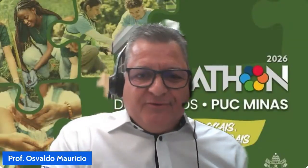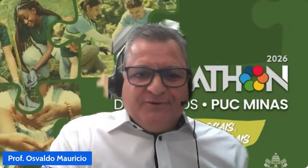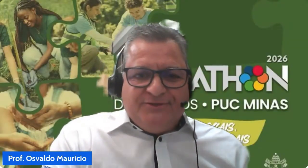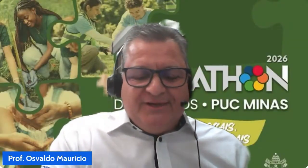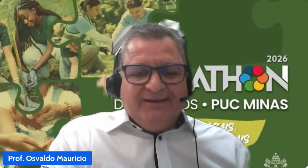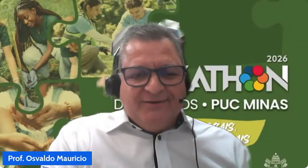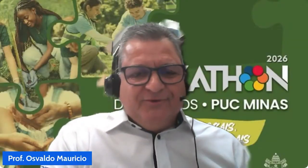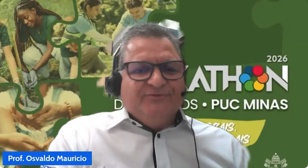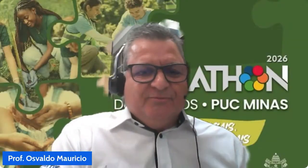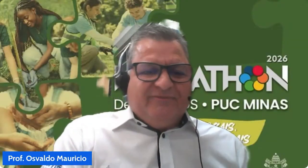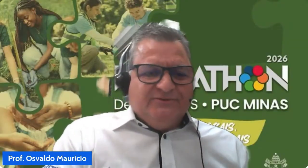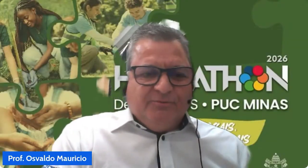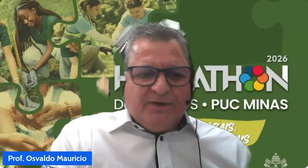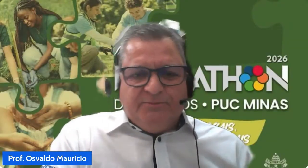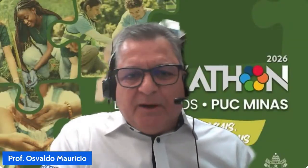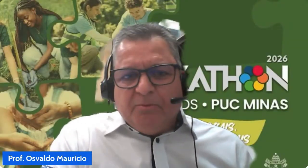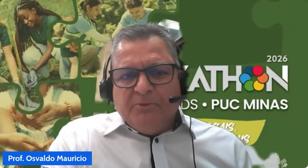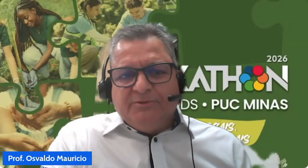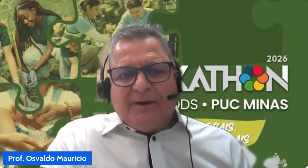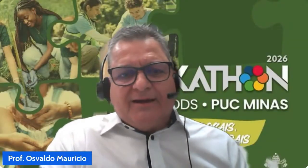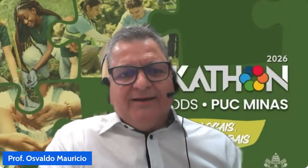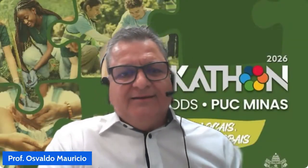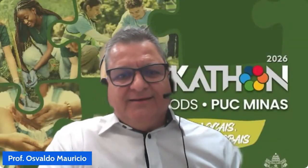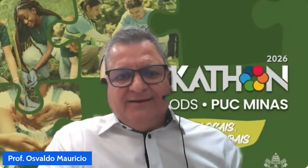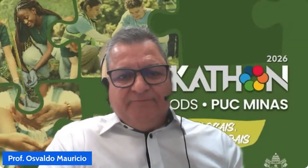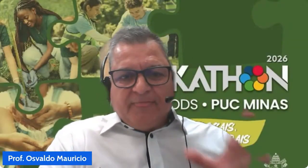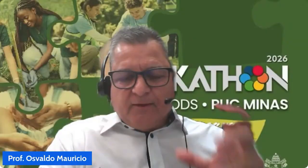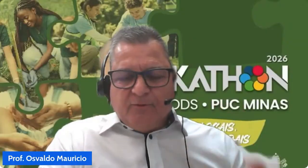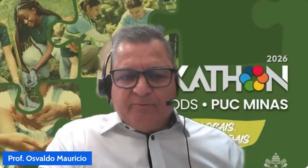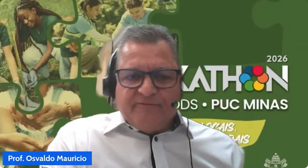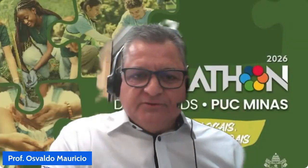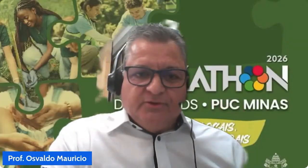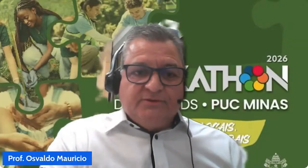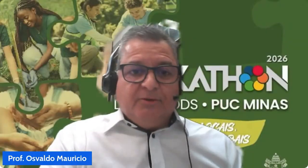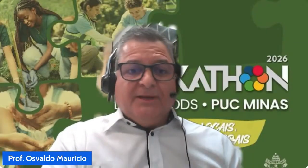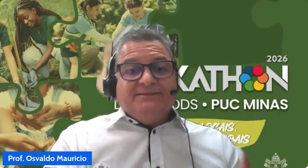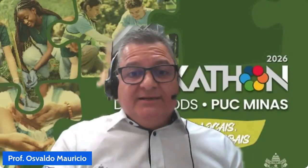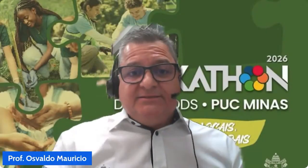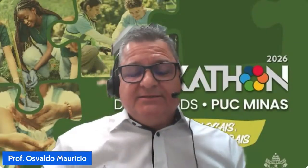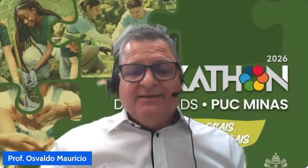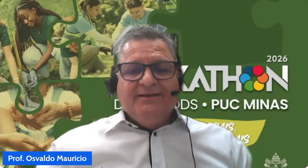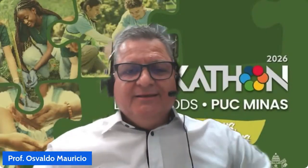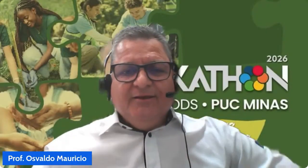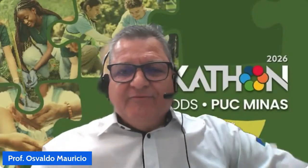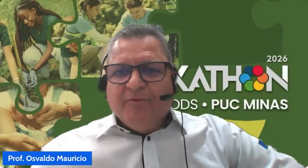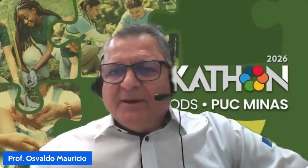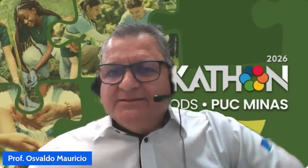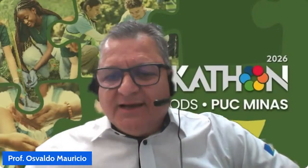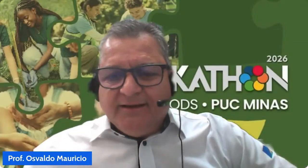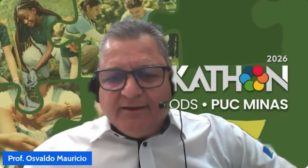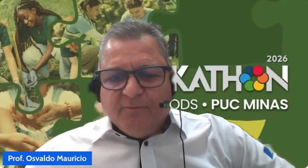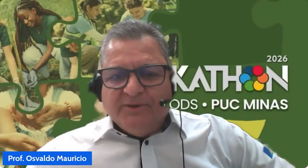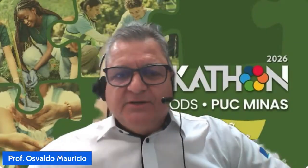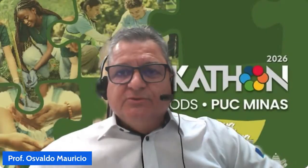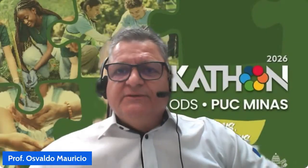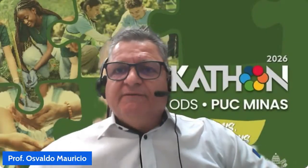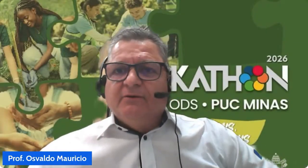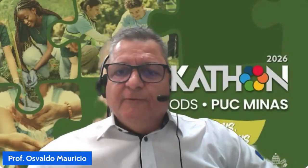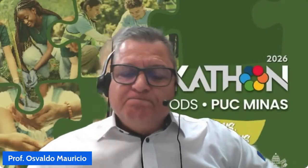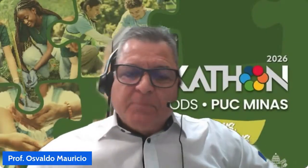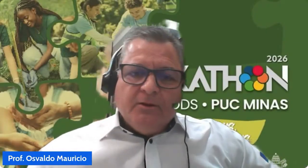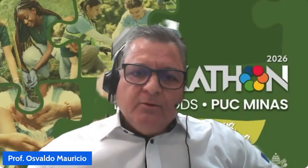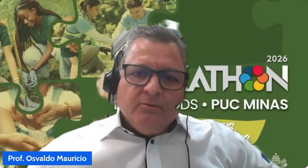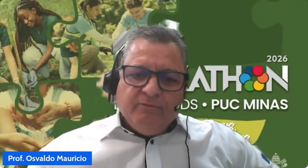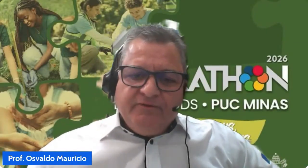perspectiva, hoje nós vamos fazer um bate-papo muito bacana aqui com o professor Theo. Mas antes, eu vou passar, como a Janusa